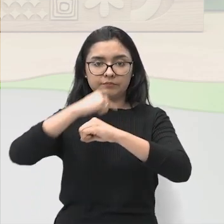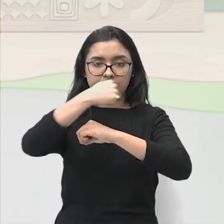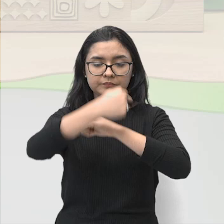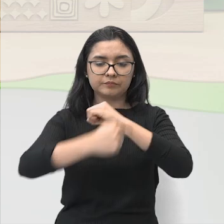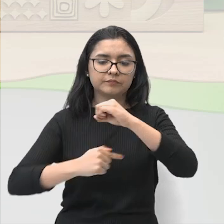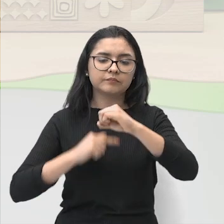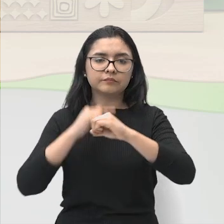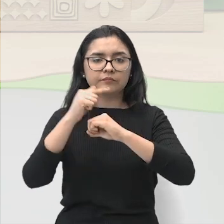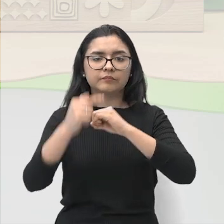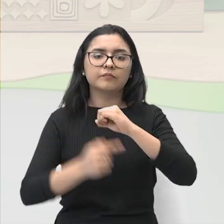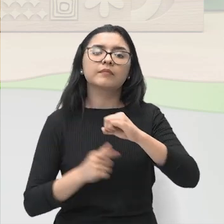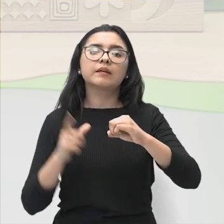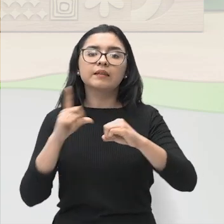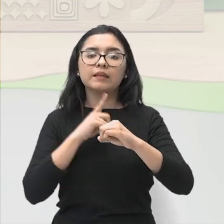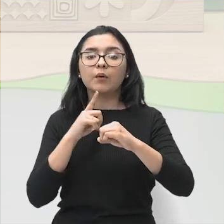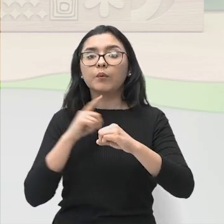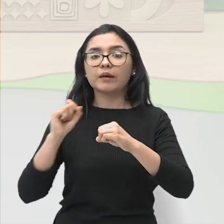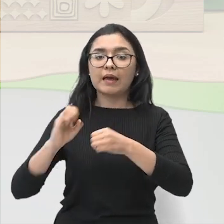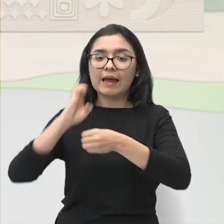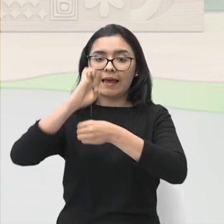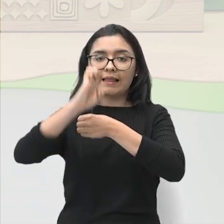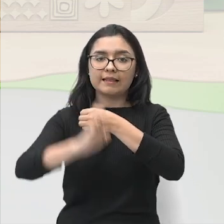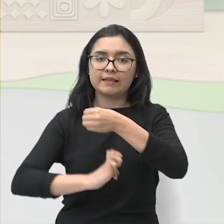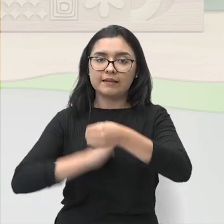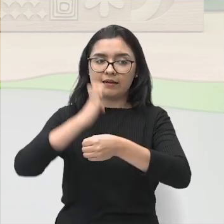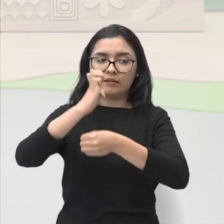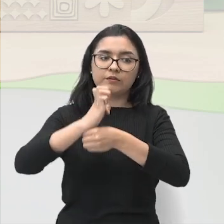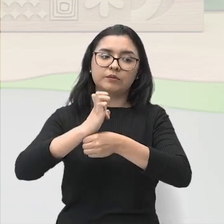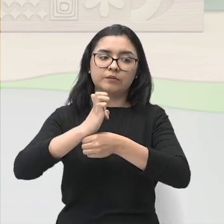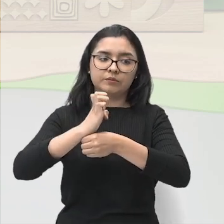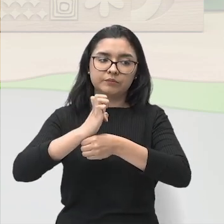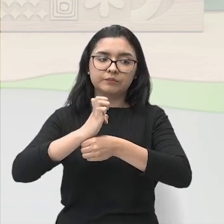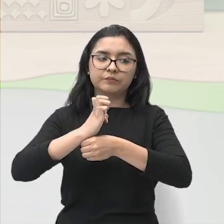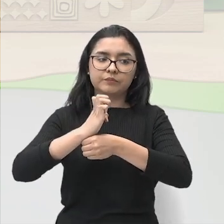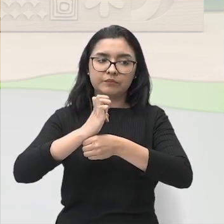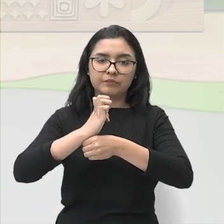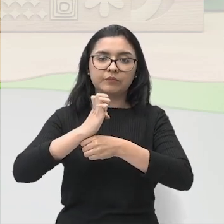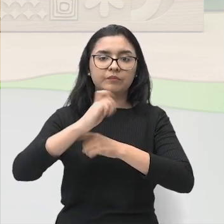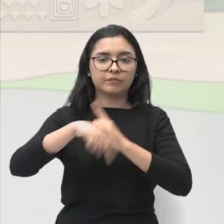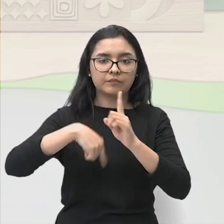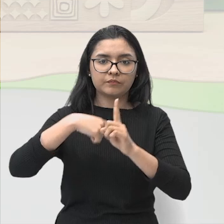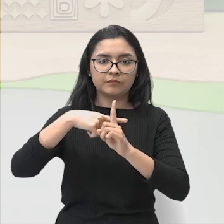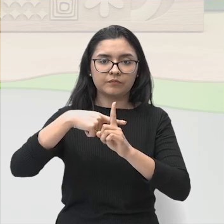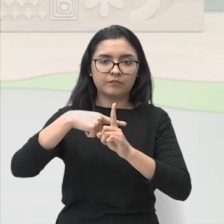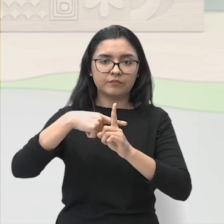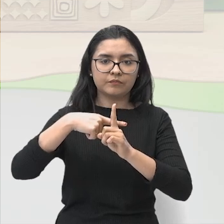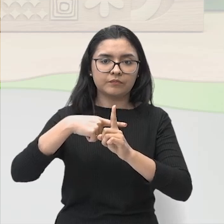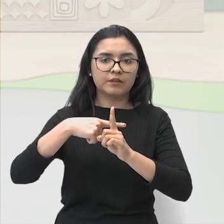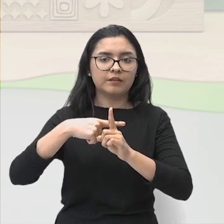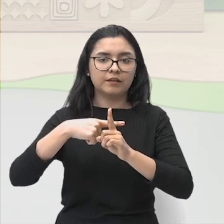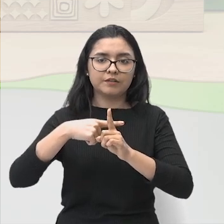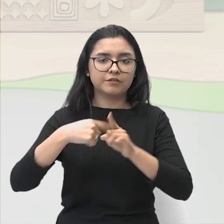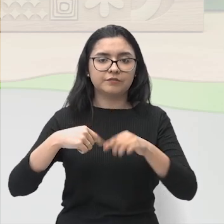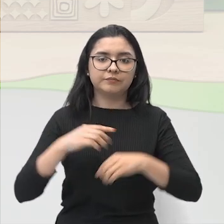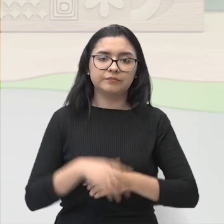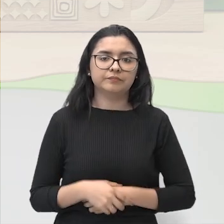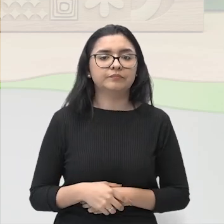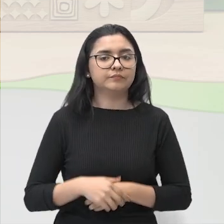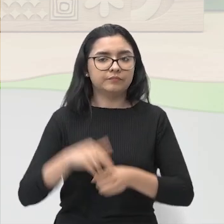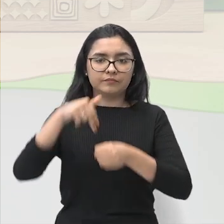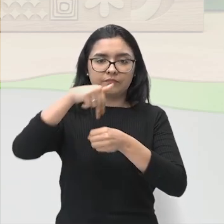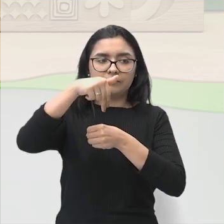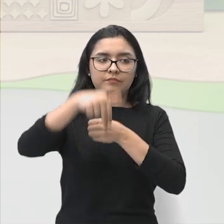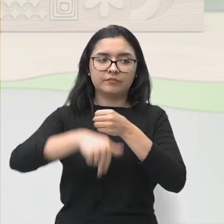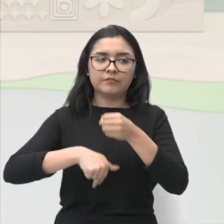eletrosférica, onde temos os elétrons, certo? No núcleo, nós teremos os nêutrons